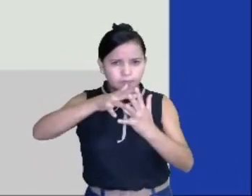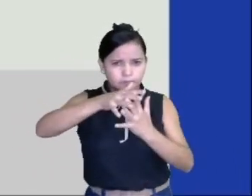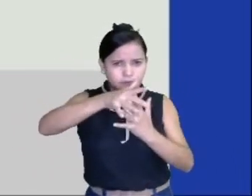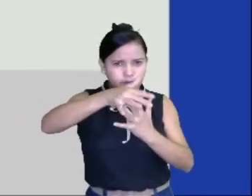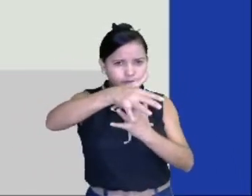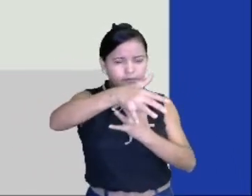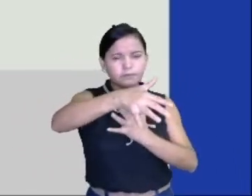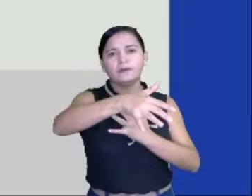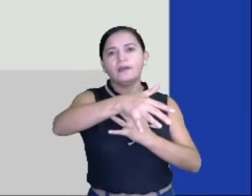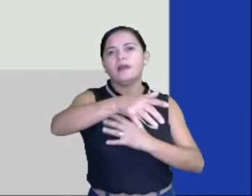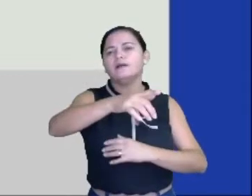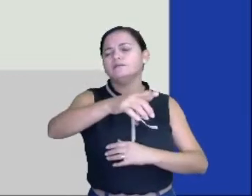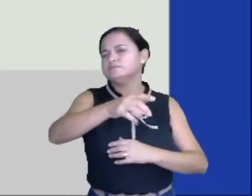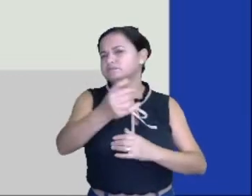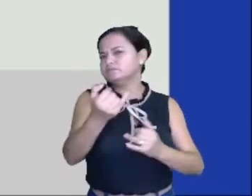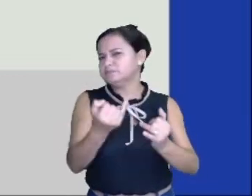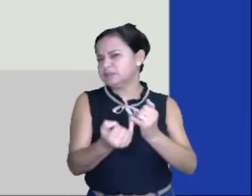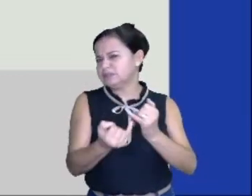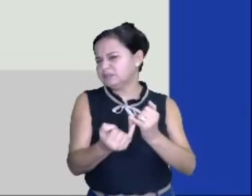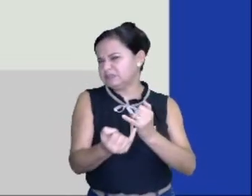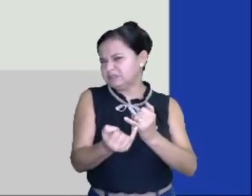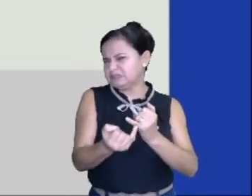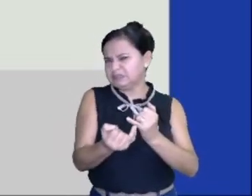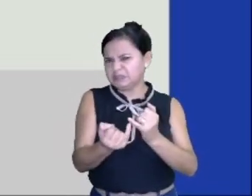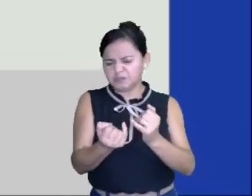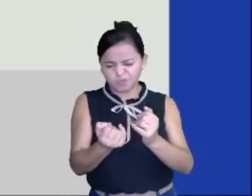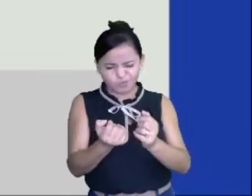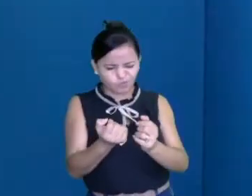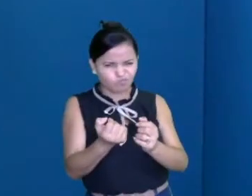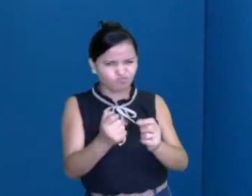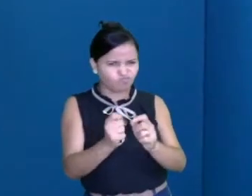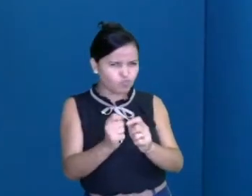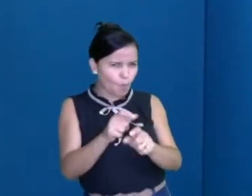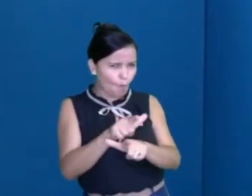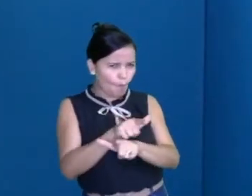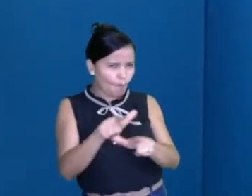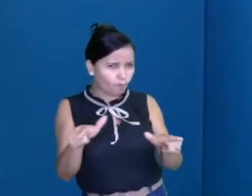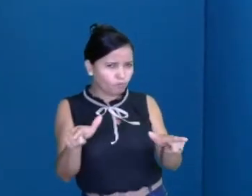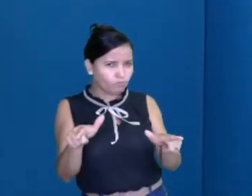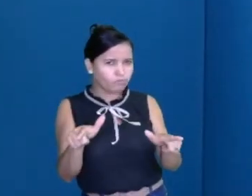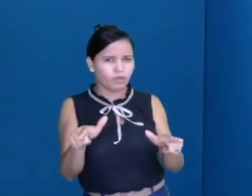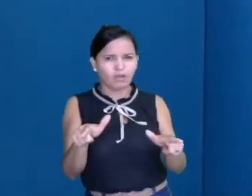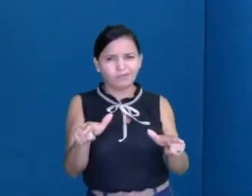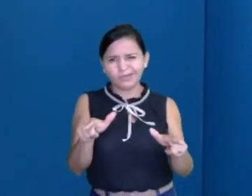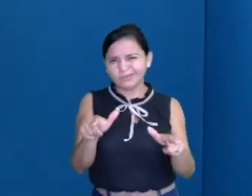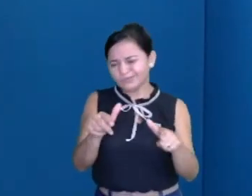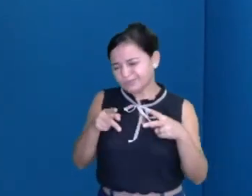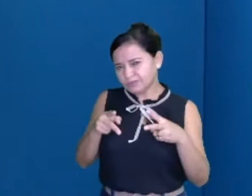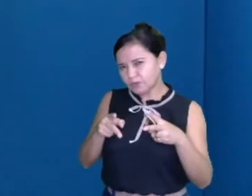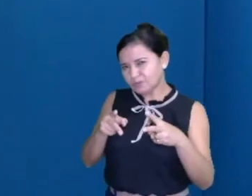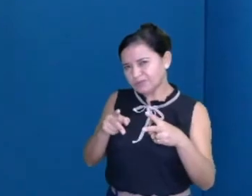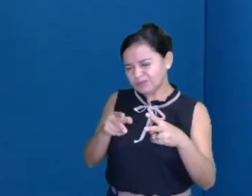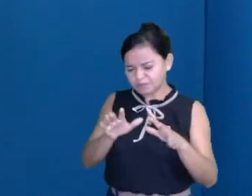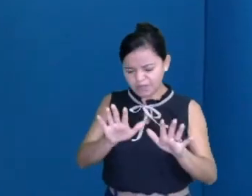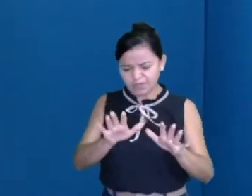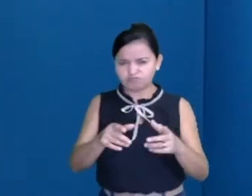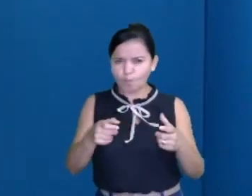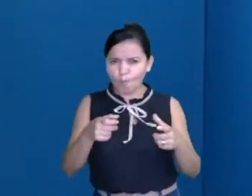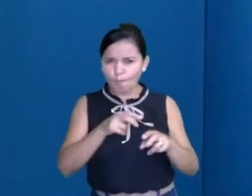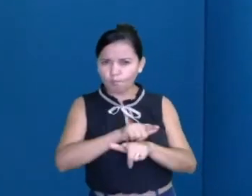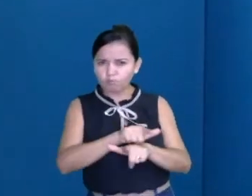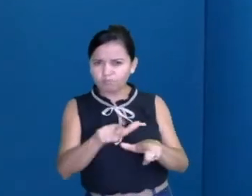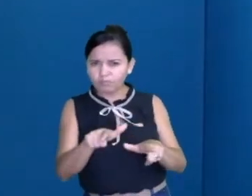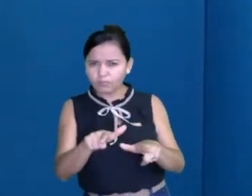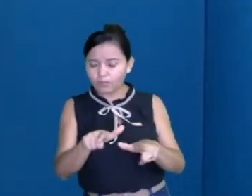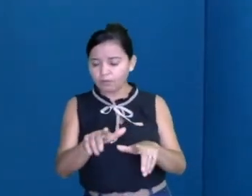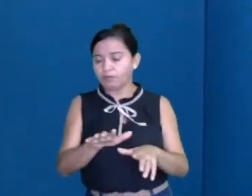nela. Ela deveria ter que a gente chama uma descontinuidade. Não era algo que era contínuo, mas ela devia ter esse vazio. Então, a partir